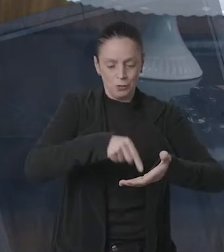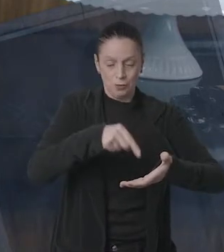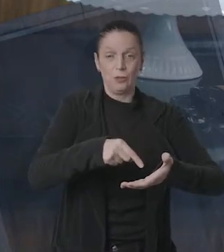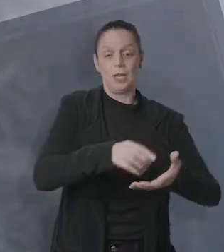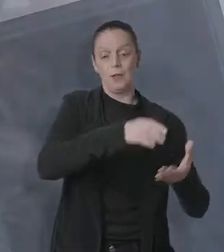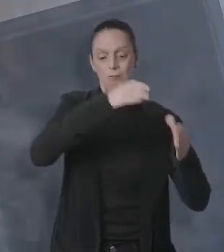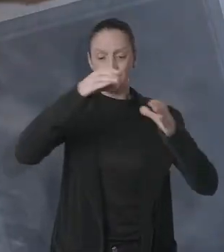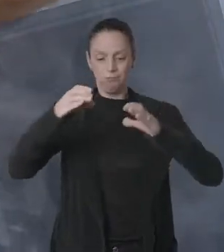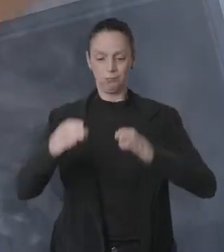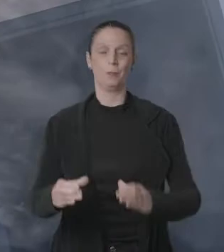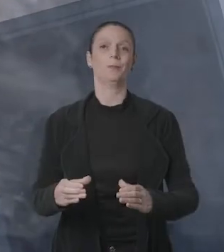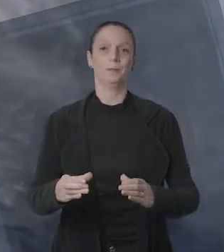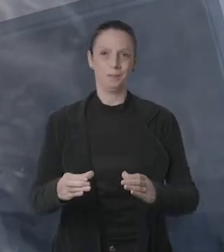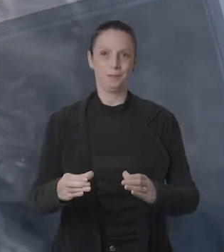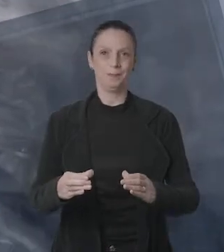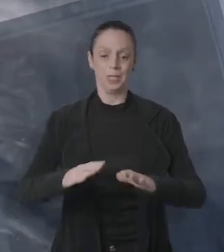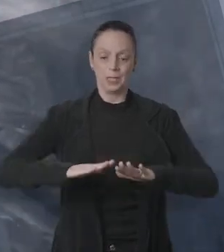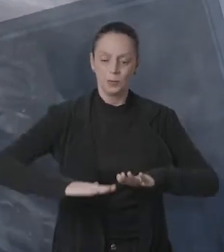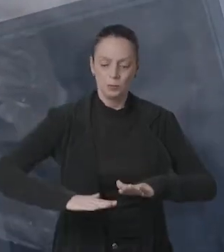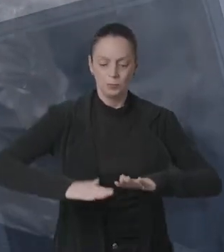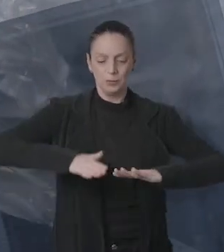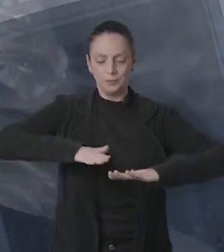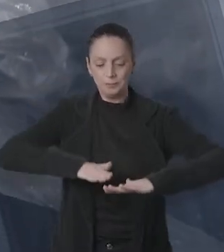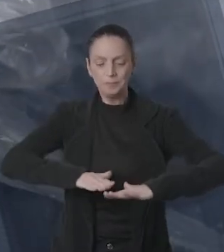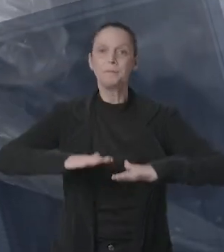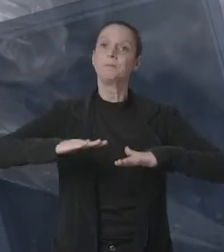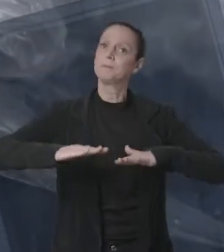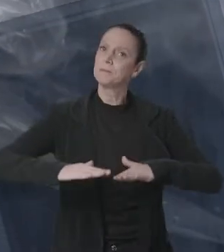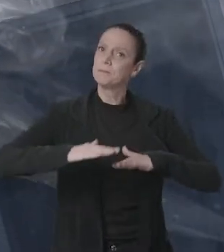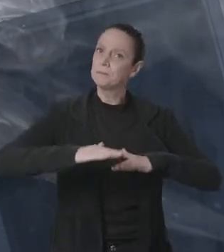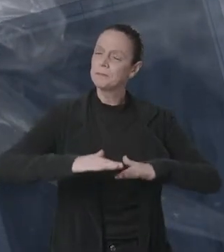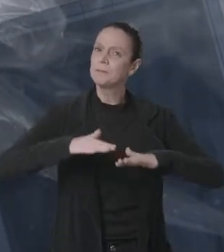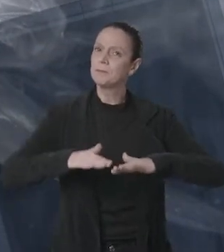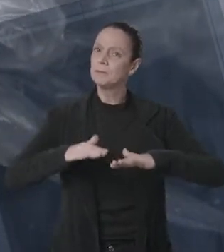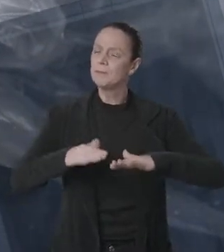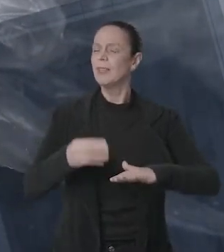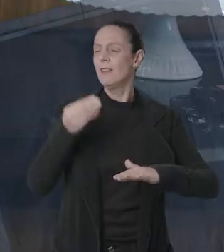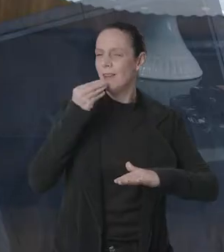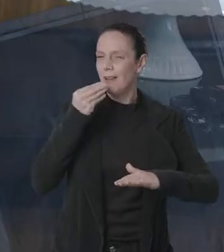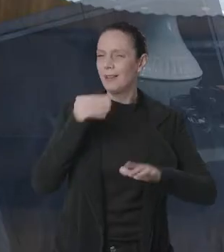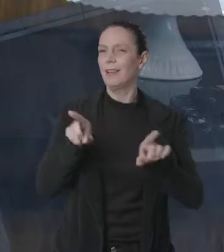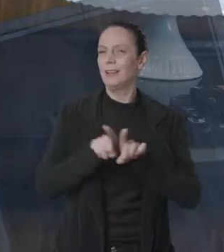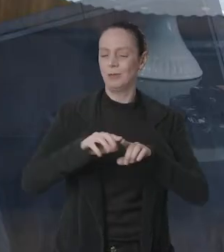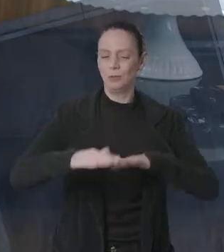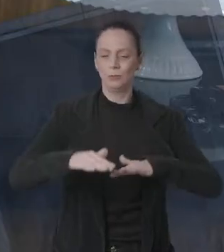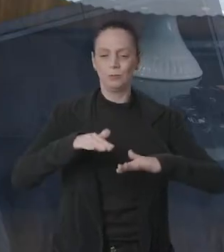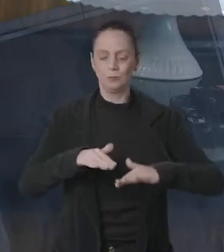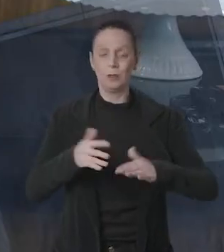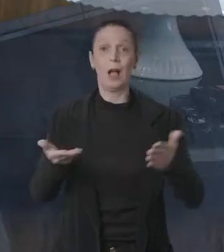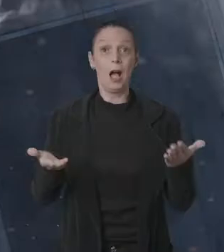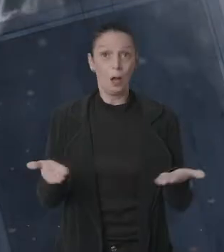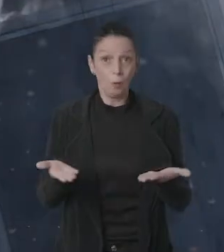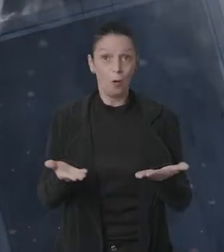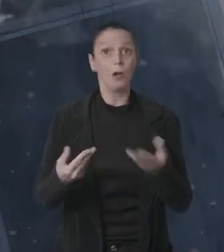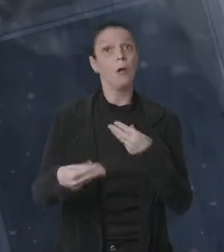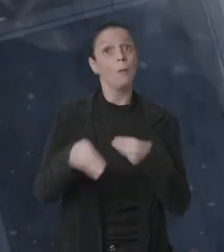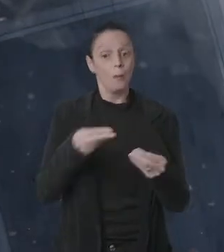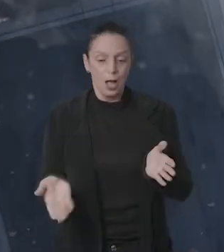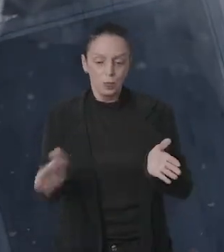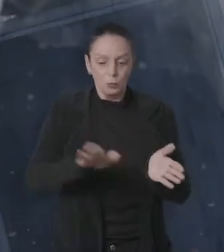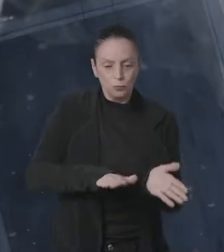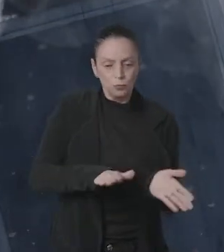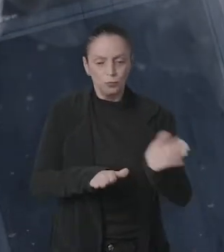bolo. Eu viro, dou uma leve pressionada e eu tapo o meu